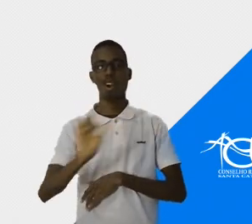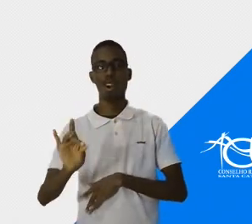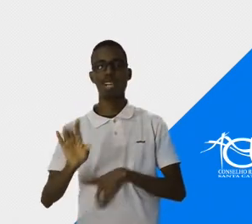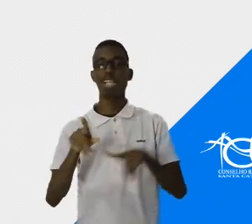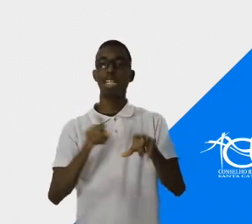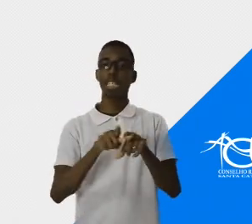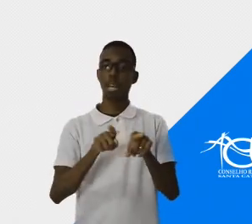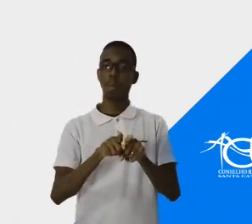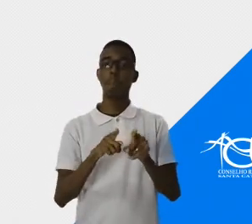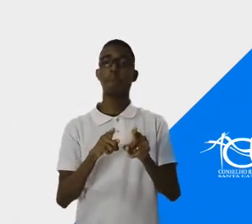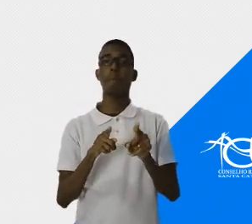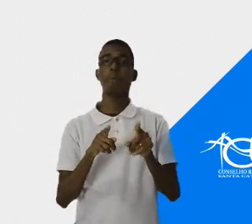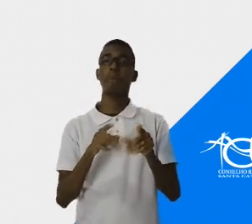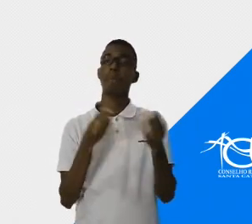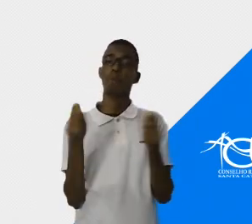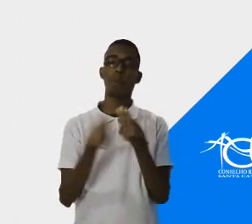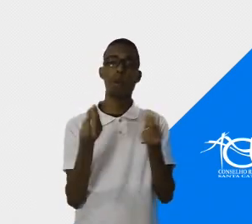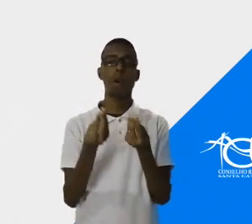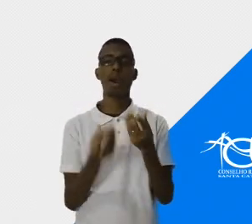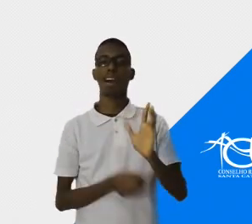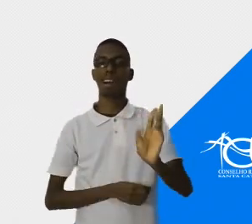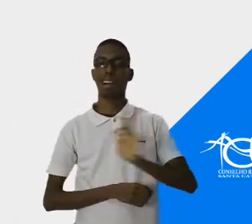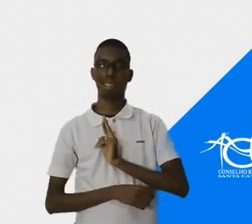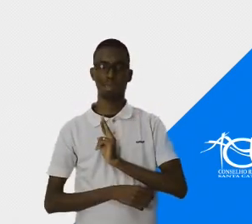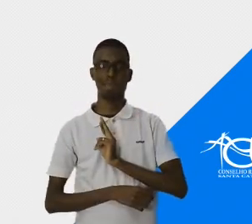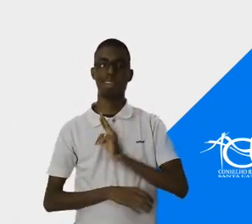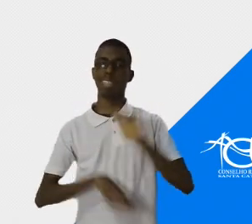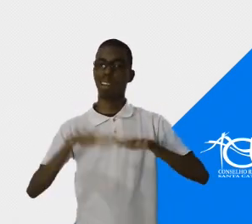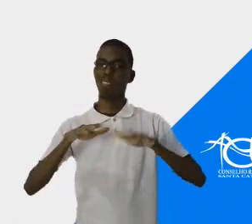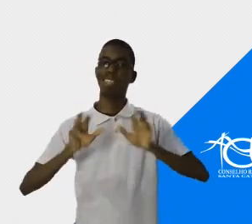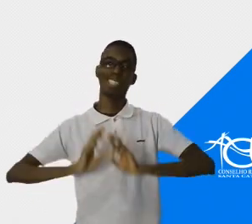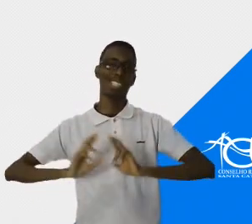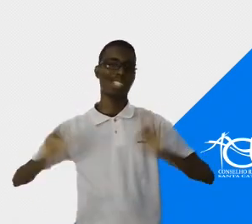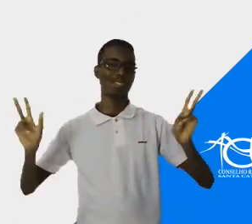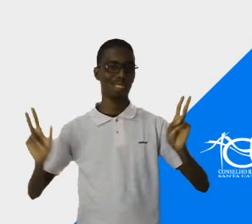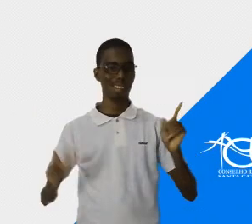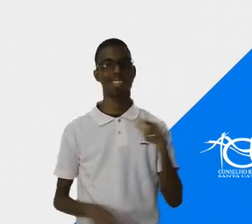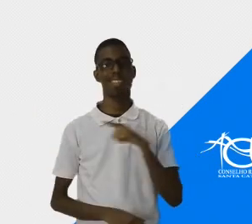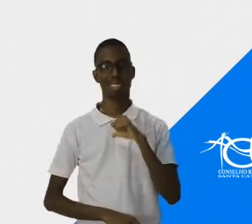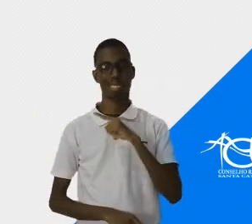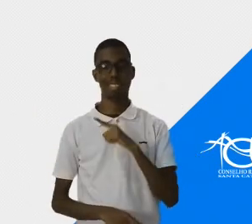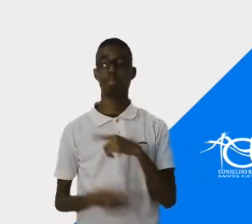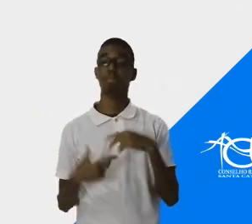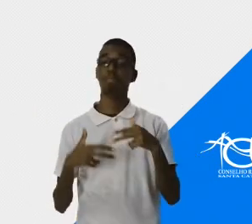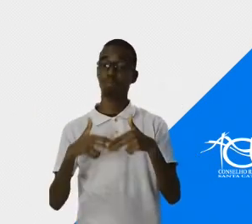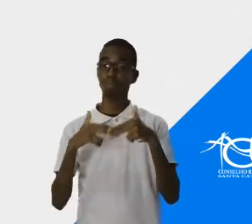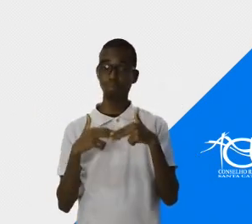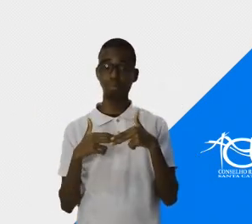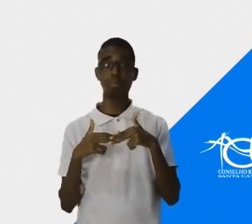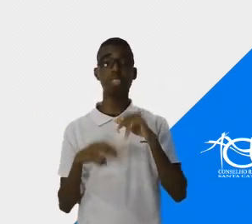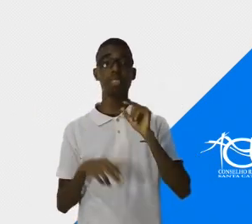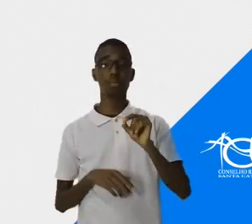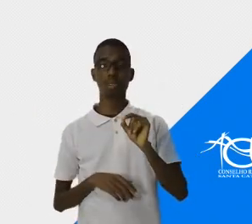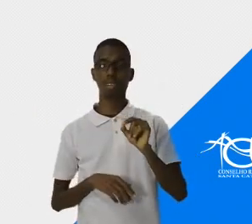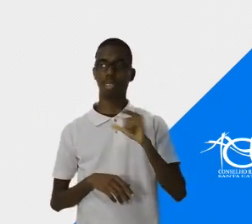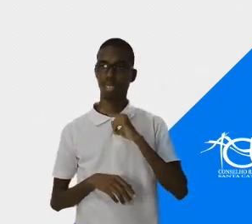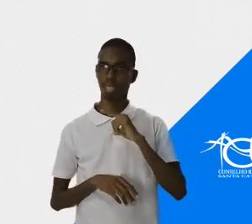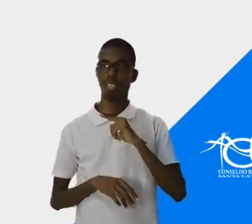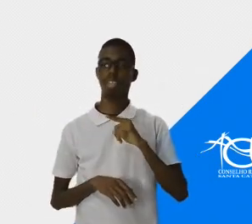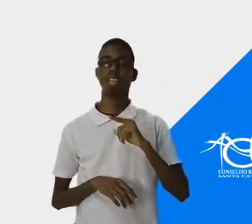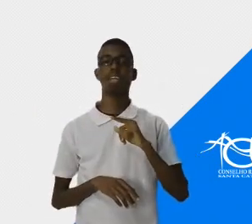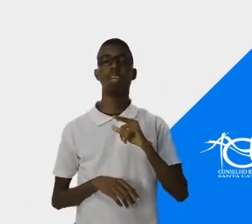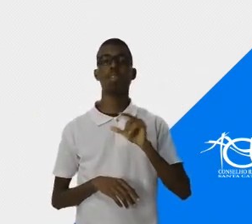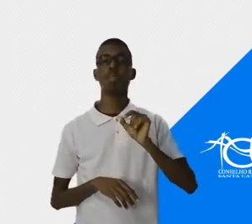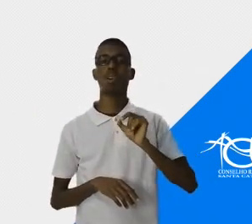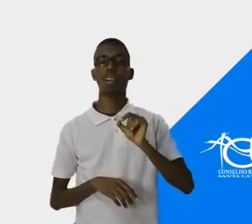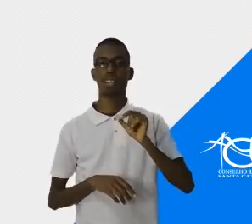resultados são muitas vezes diferentes, tá? E, portanto, a própria emissão de juízo, que a gente chama o resultado da avaliação a partir